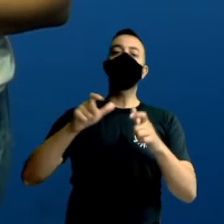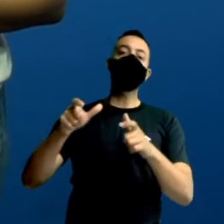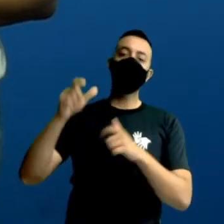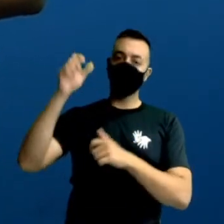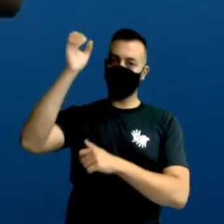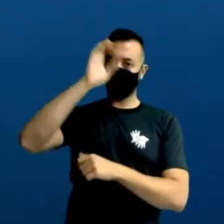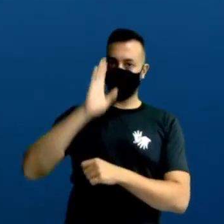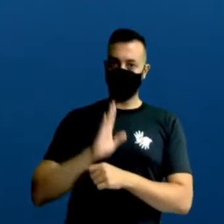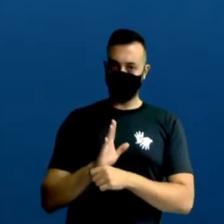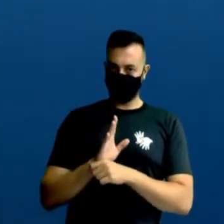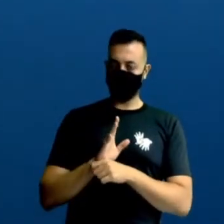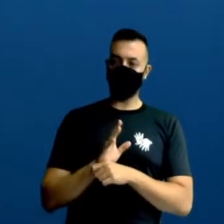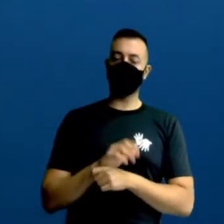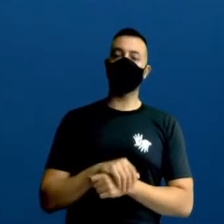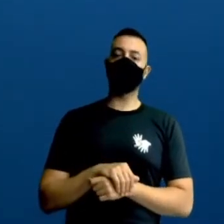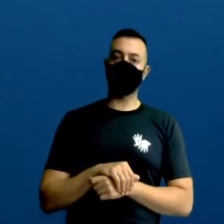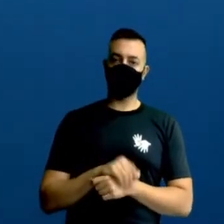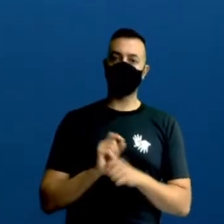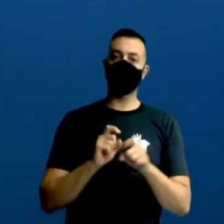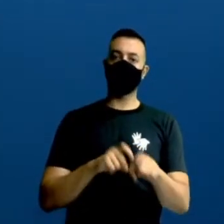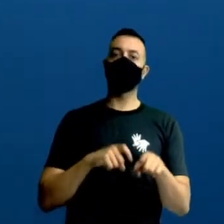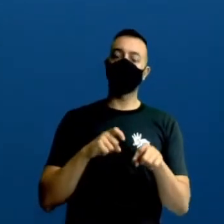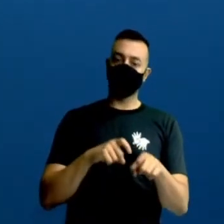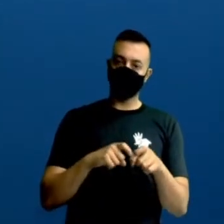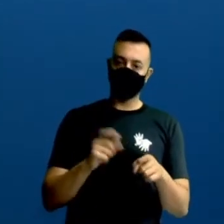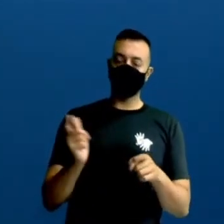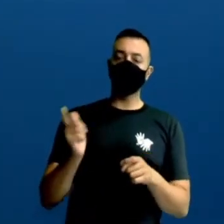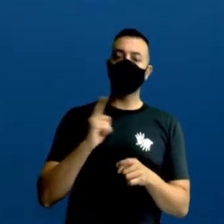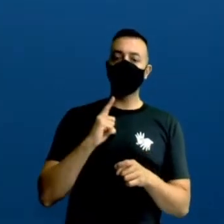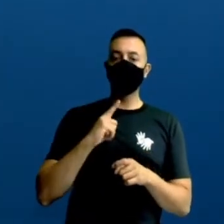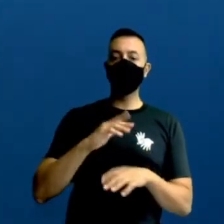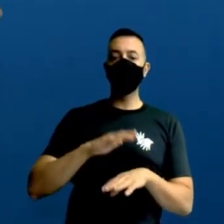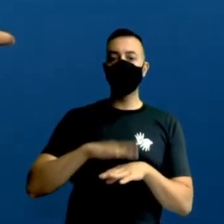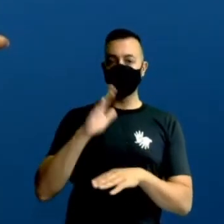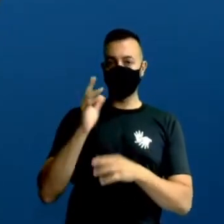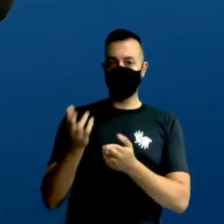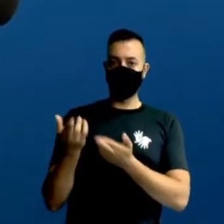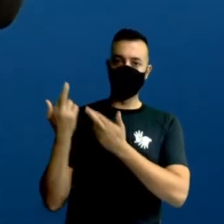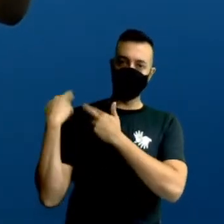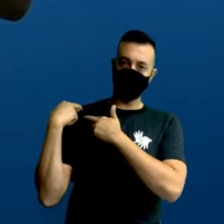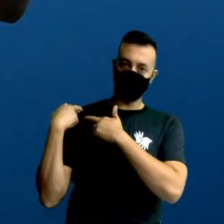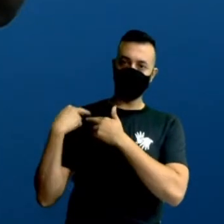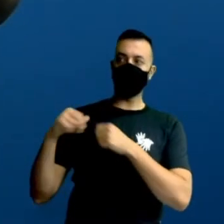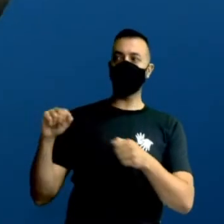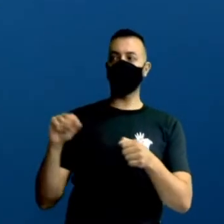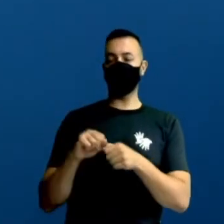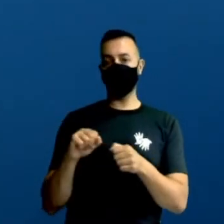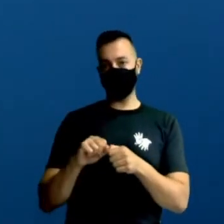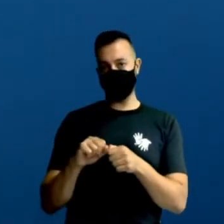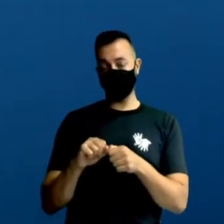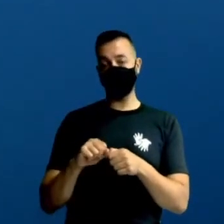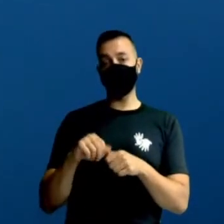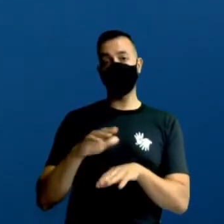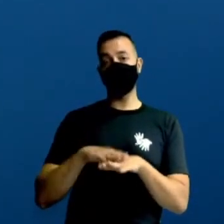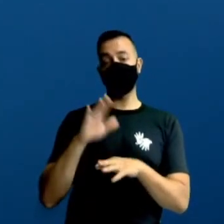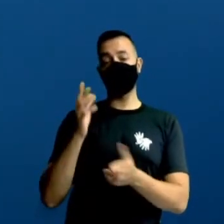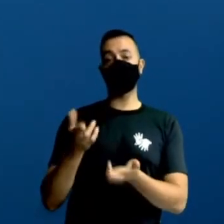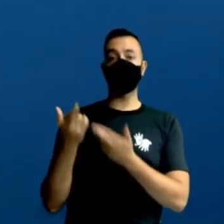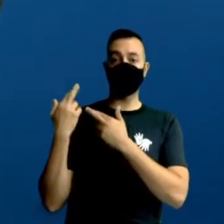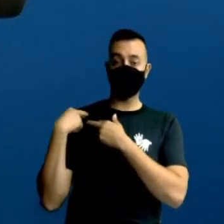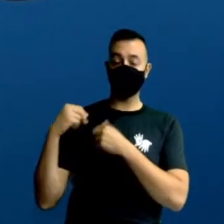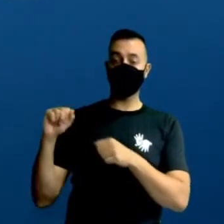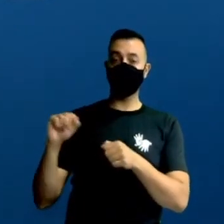do Brasil, essa população rural é que vai estar mais responsável pela produção, vai ser a maior responsável